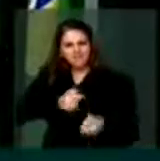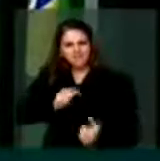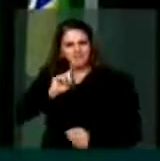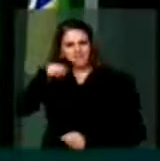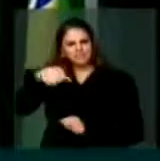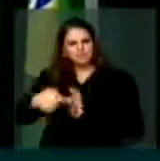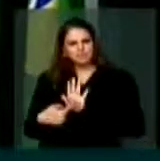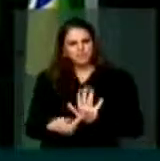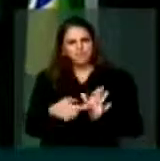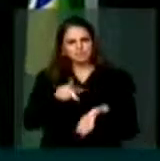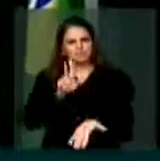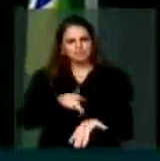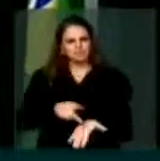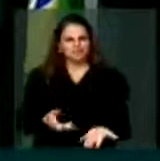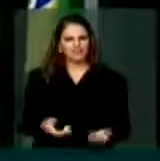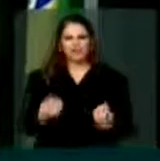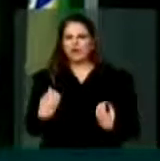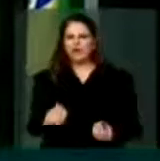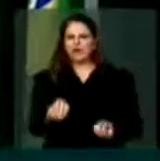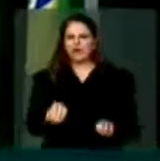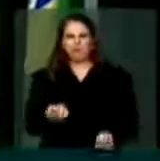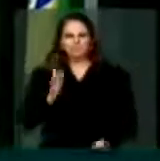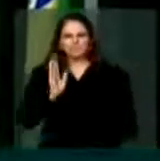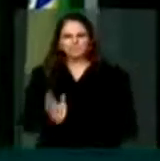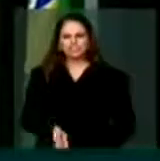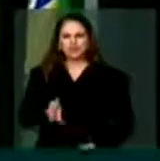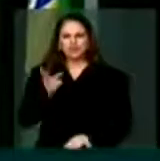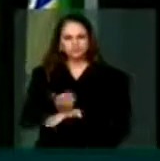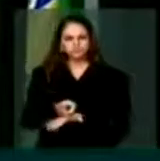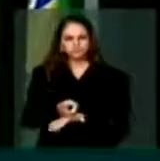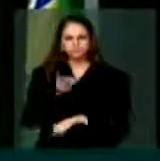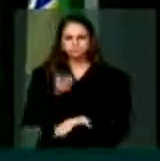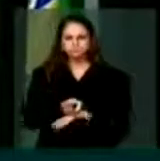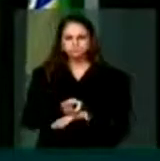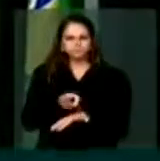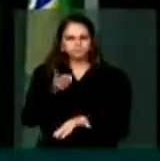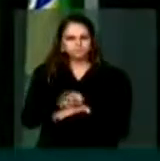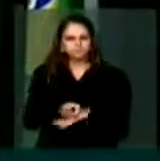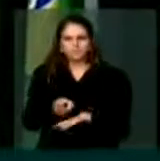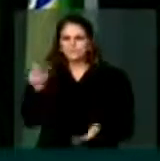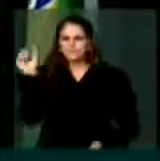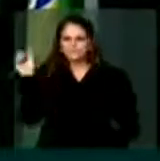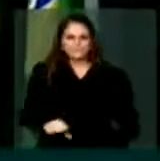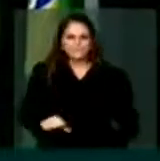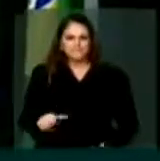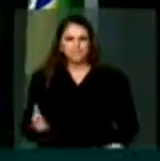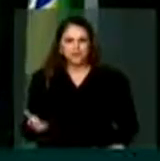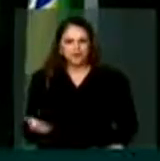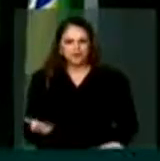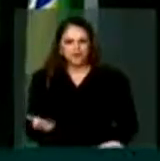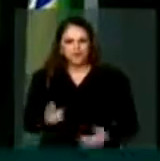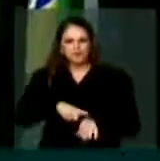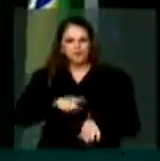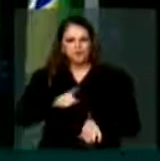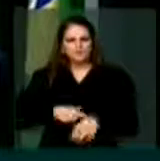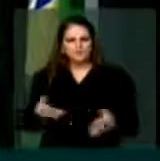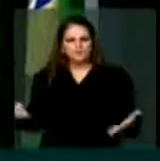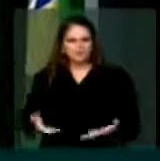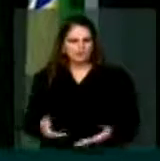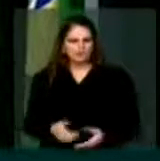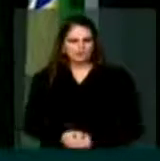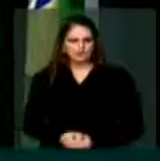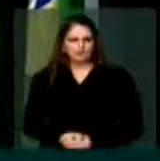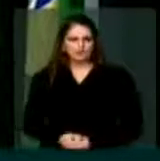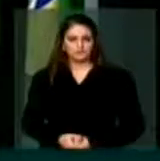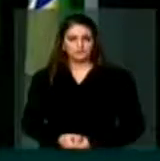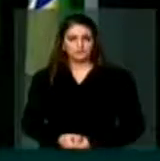já começa velho, um governo que começando com os indicadores piores desses últimos períodos, que